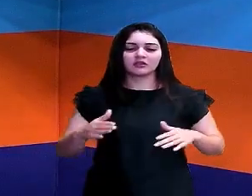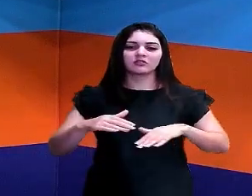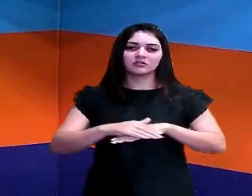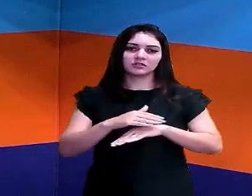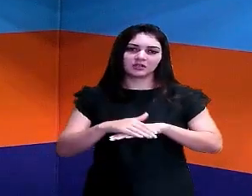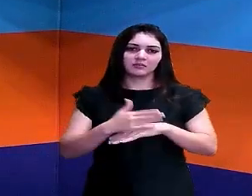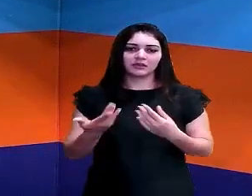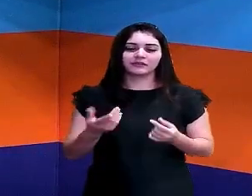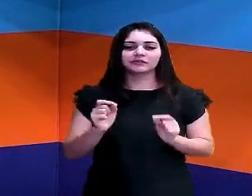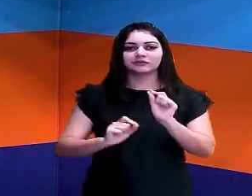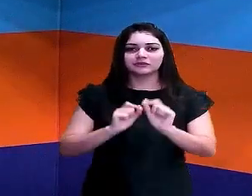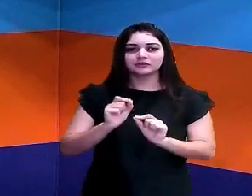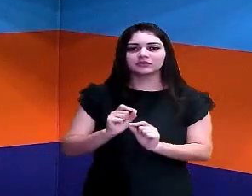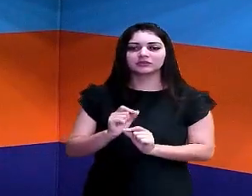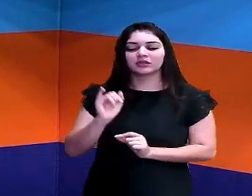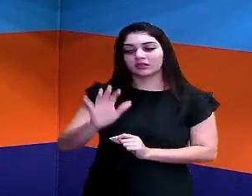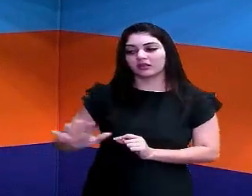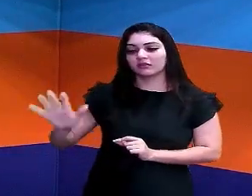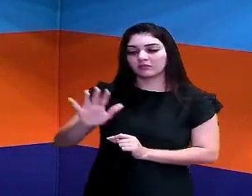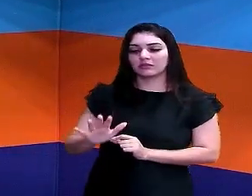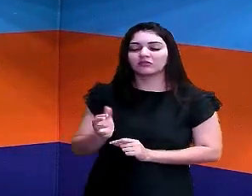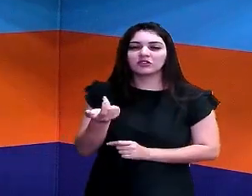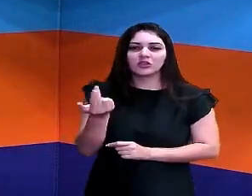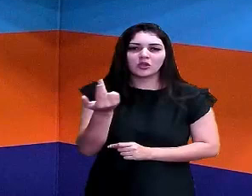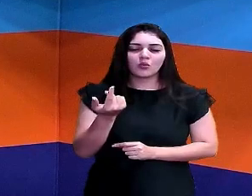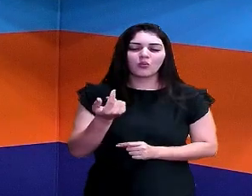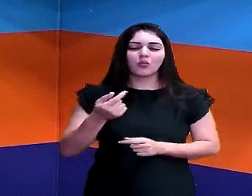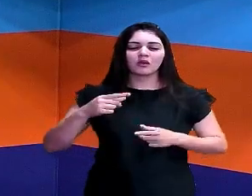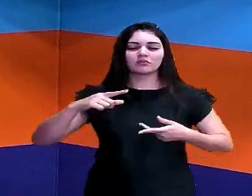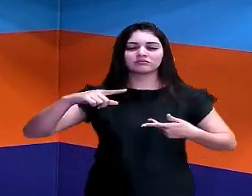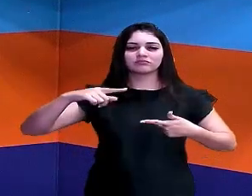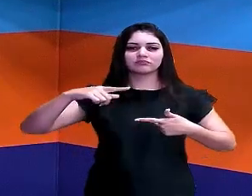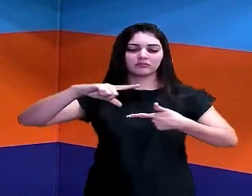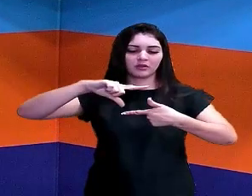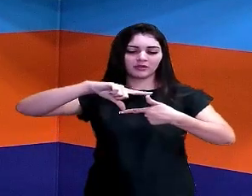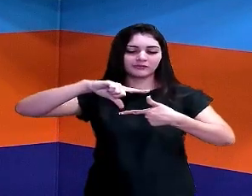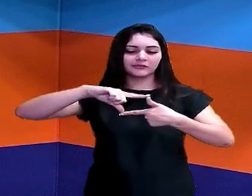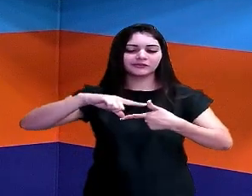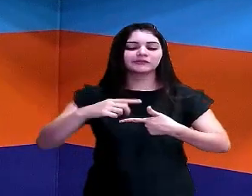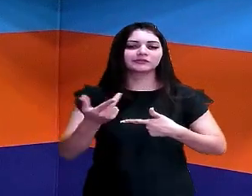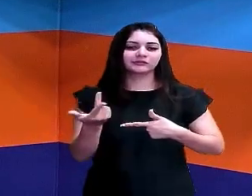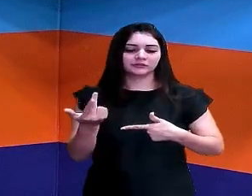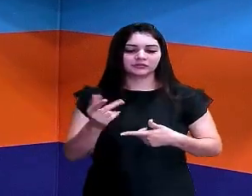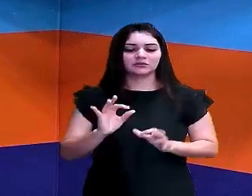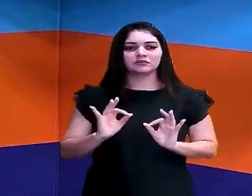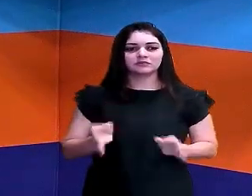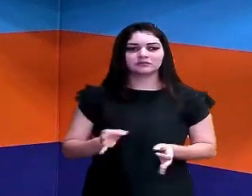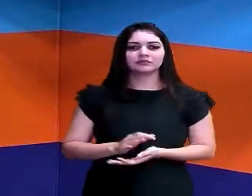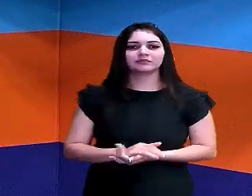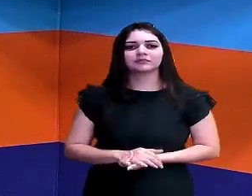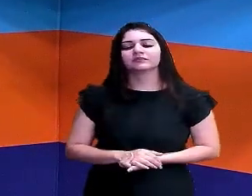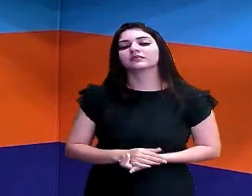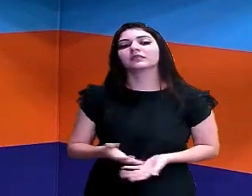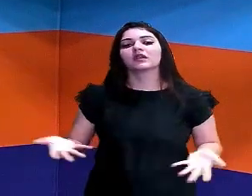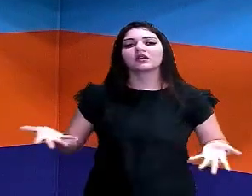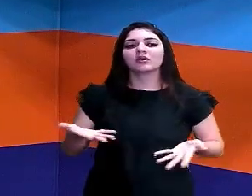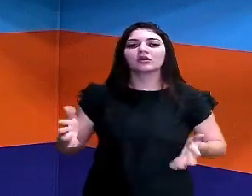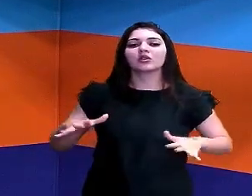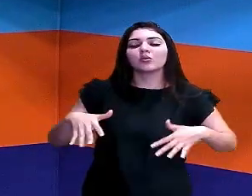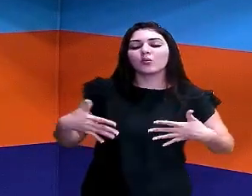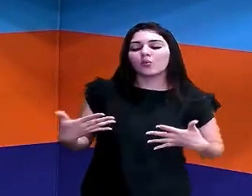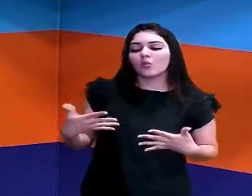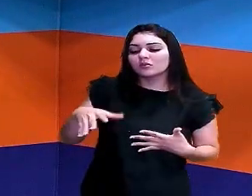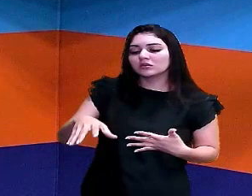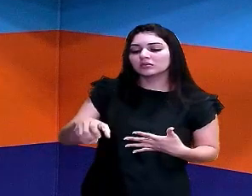retangular. Que isso aqui, a imagem do bloco retangular, é essa daqui, tá certo, gente? Agora, quando eu